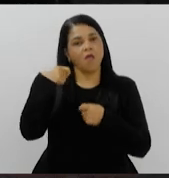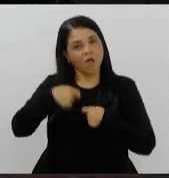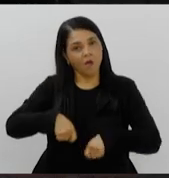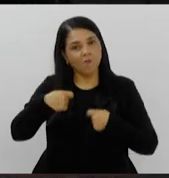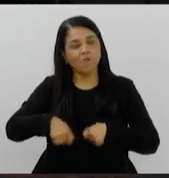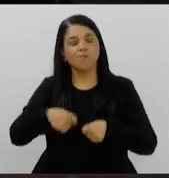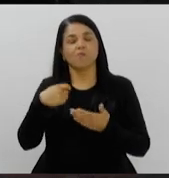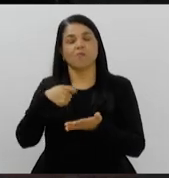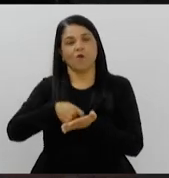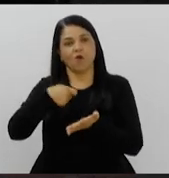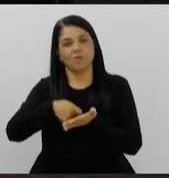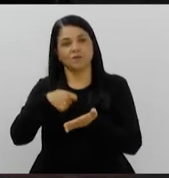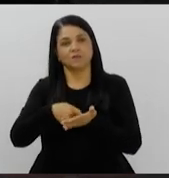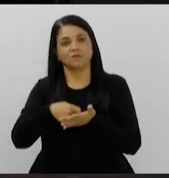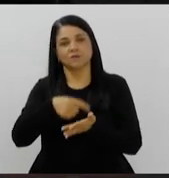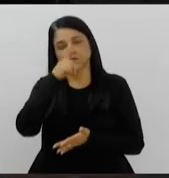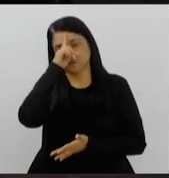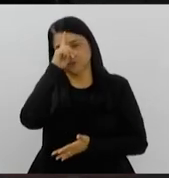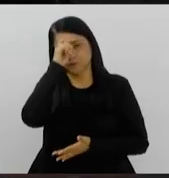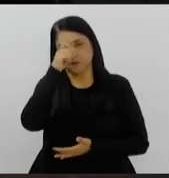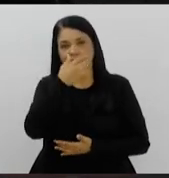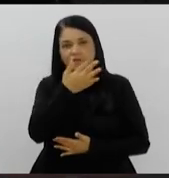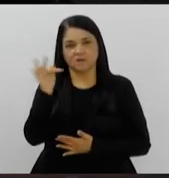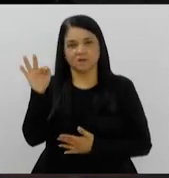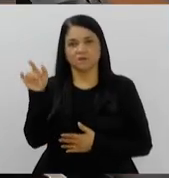é a função desses hospitais federais.